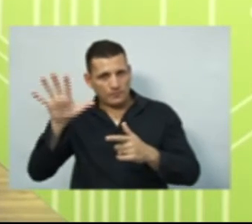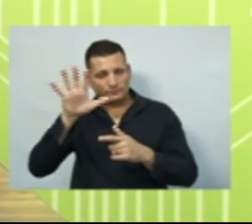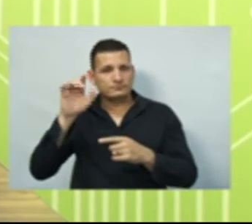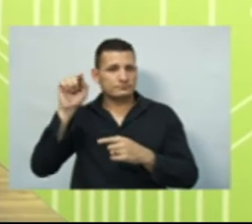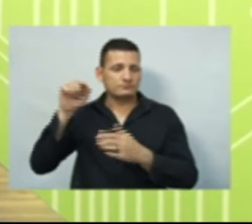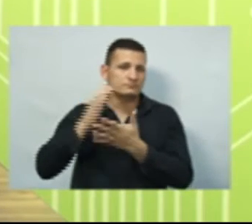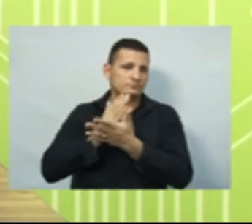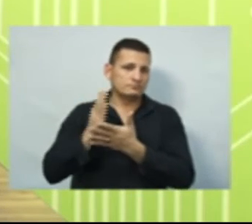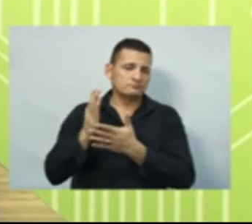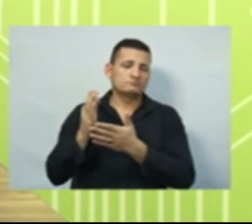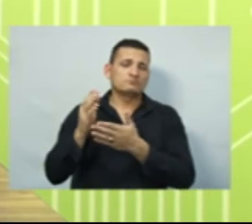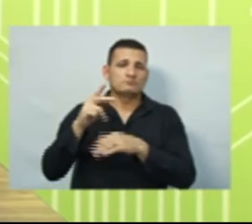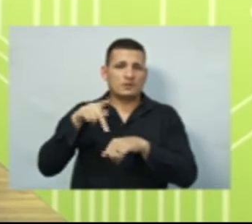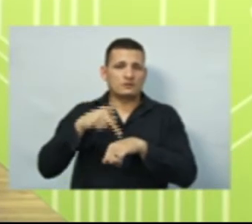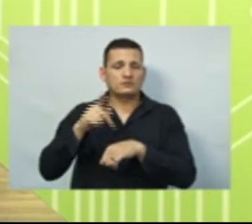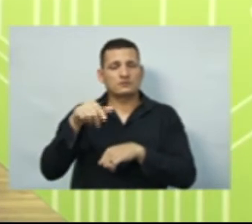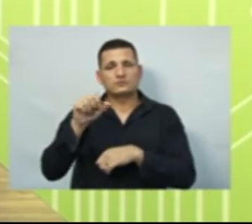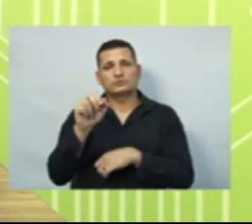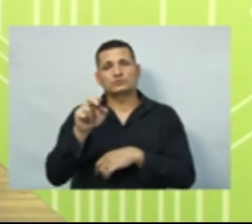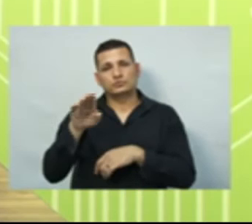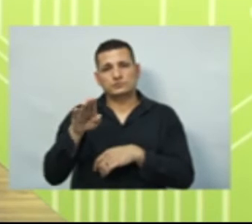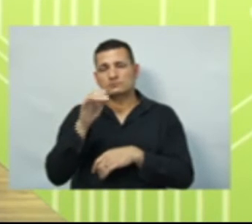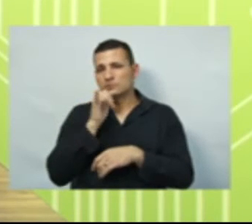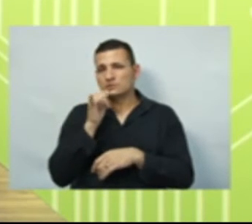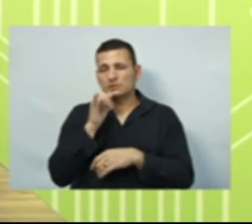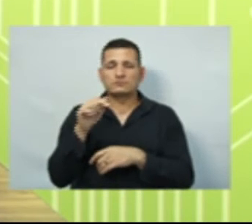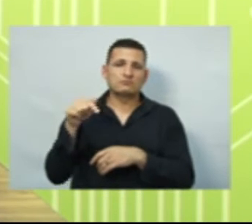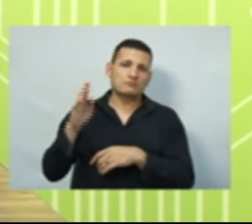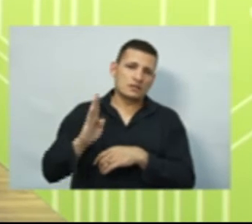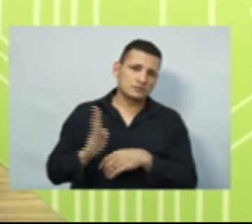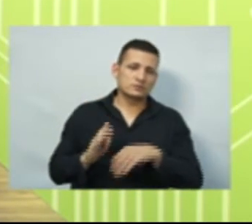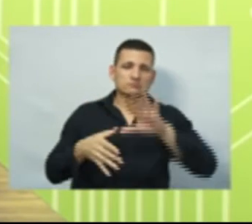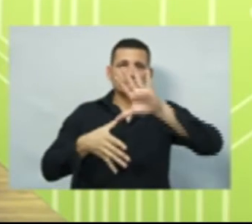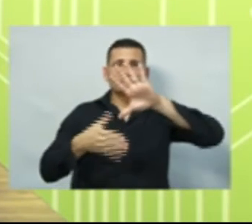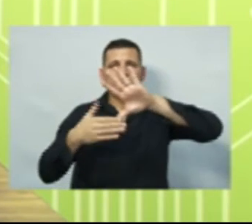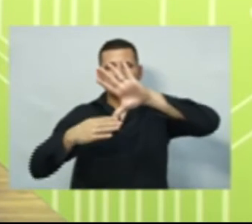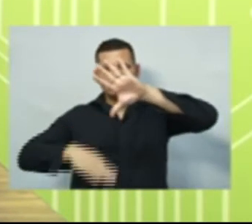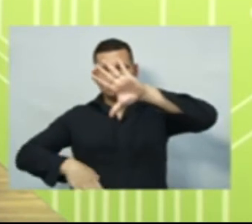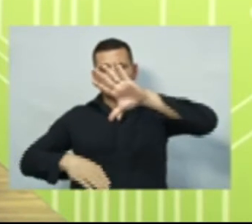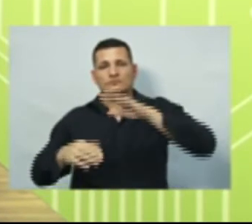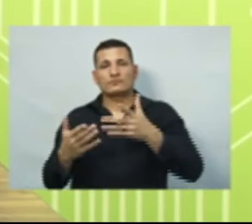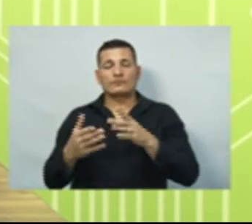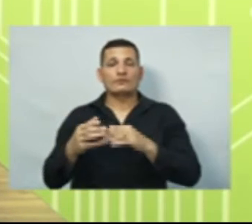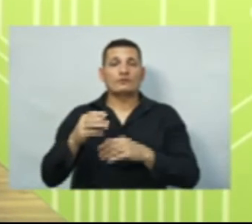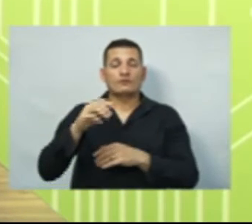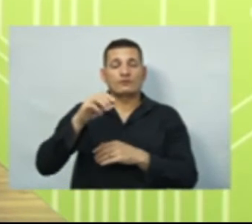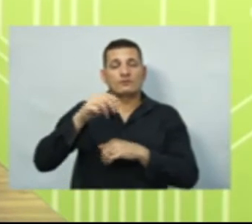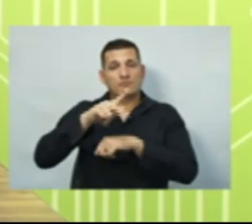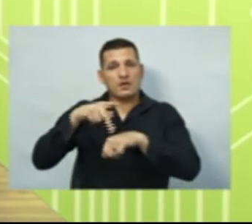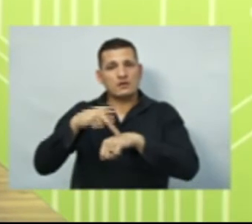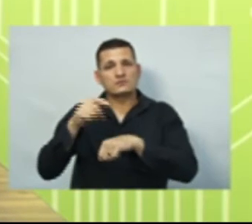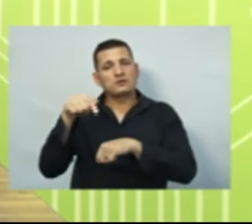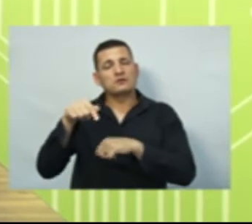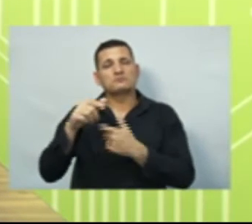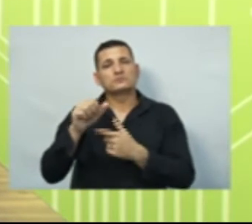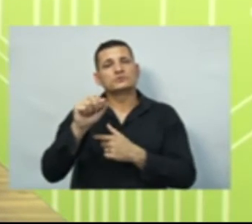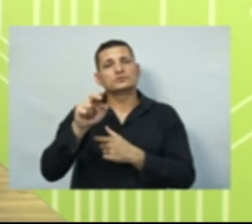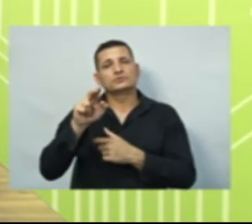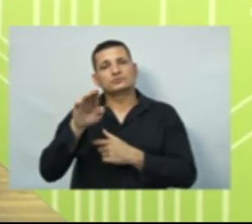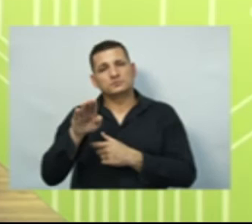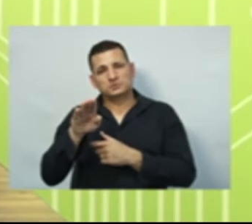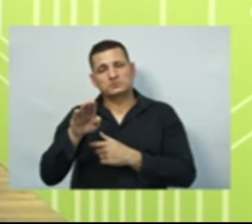que são subdesenvolvidos, por exemplo, o Brasil, os países da América Latina. Um país não vai deixar de ser subdesenvolvido e passar a